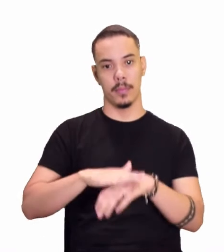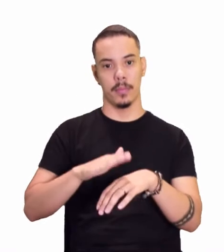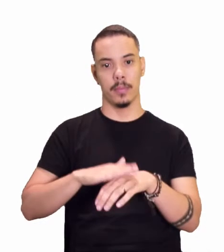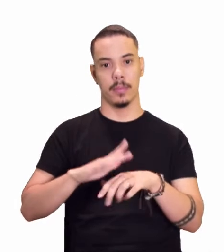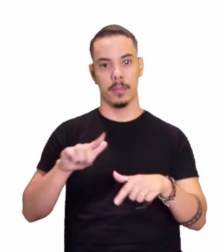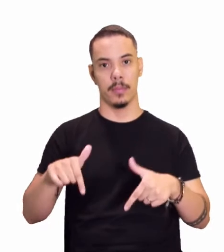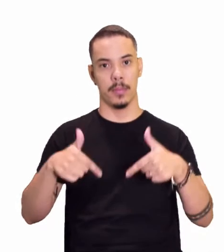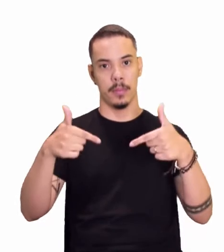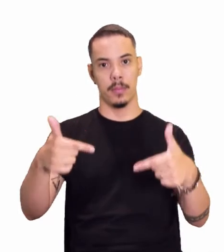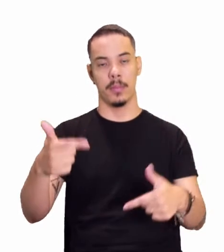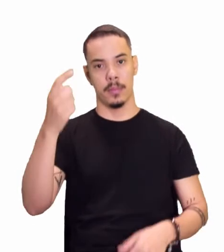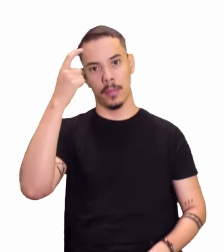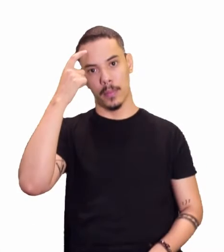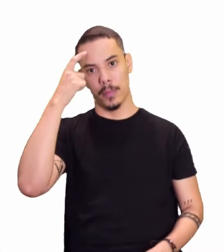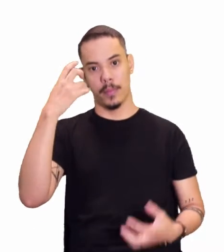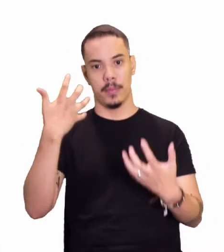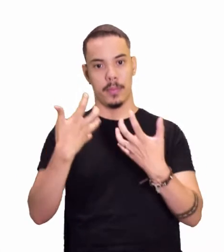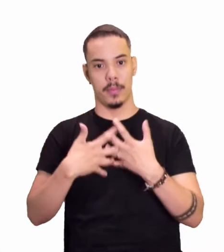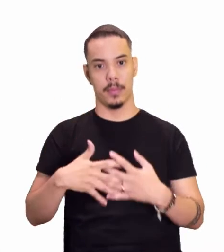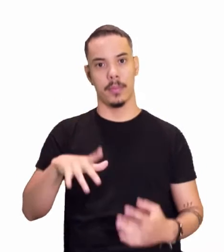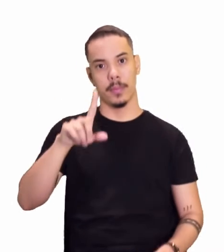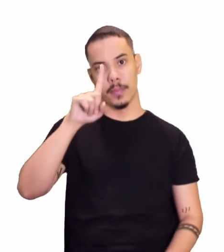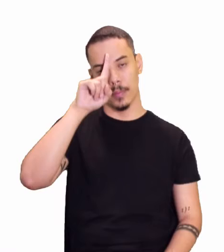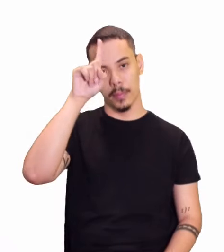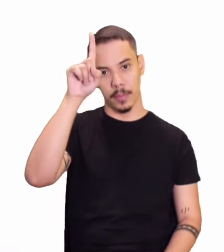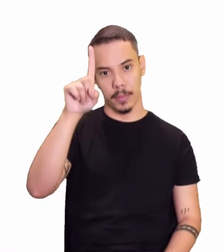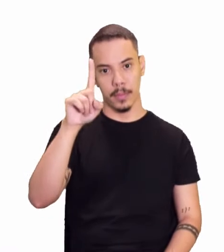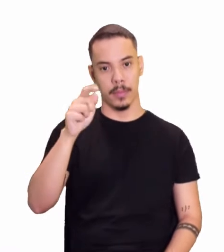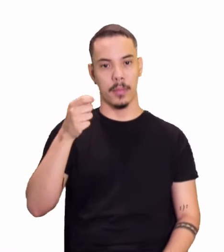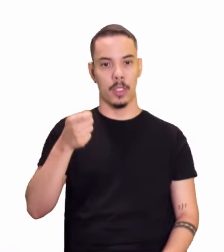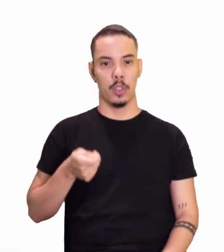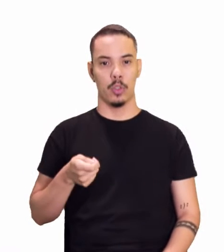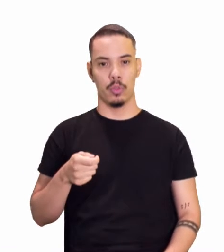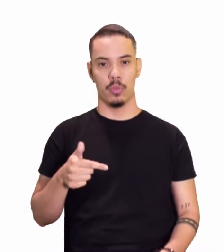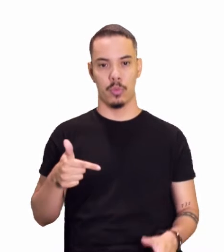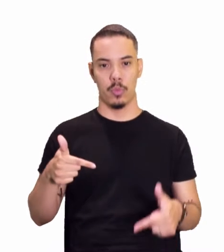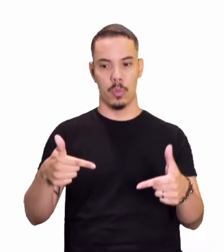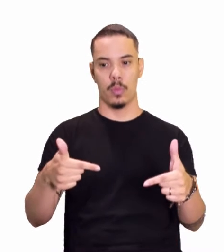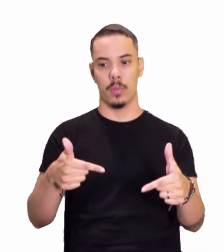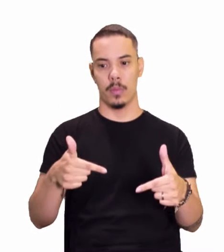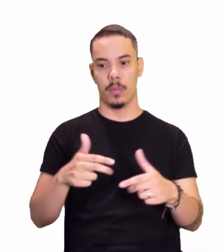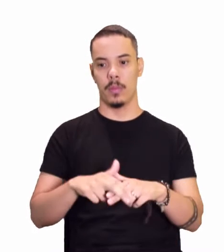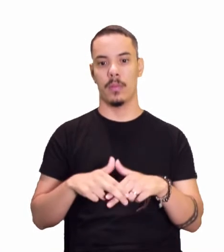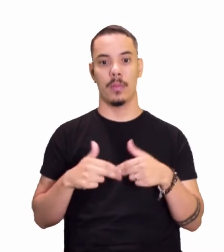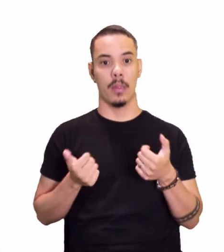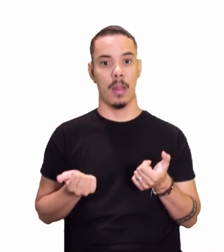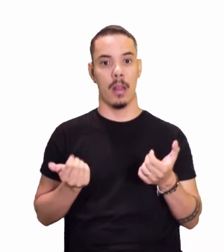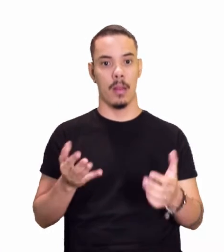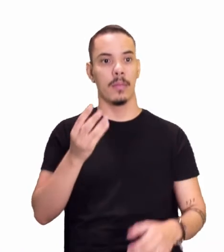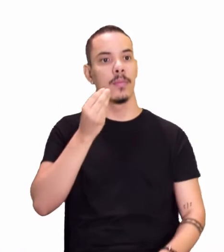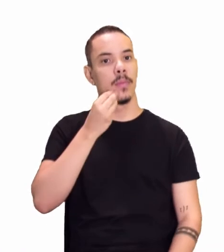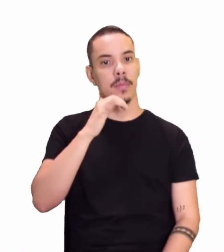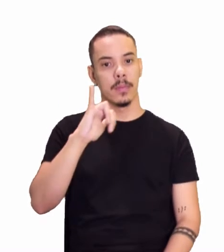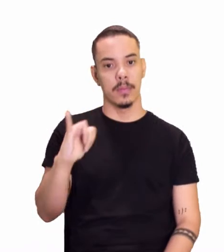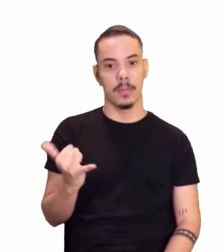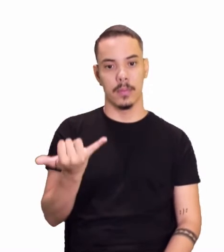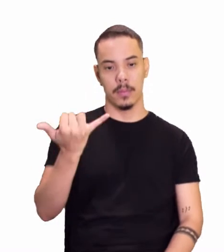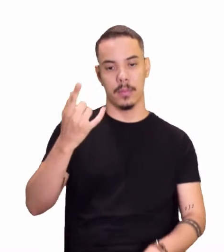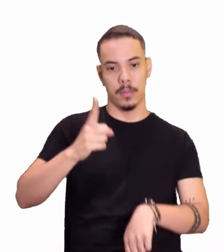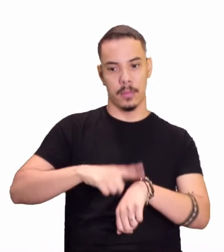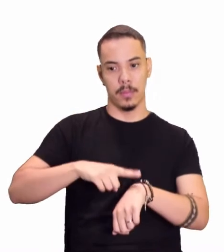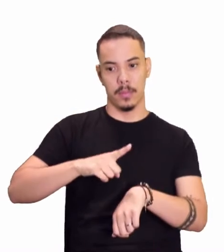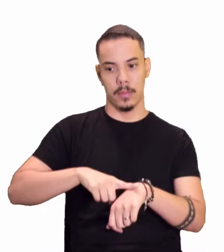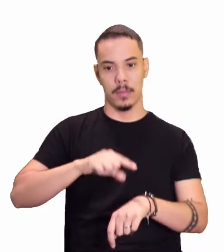esse pensamento, essa ideia, essa atitude, né? Trazendo aí a oportunidade, o momento